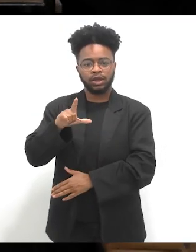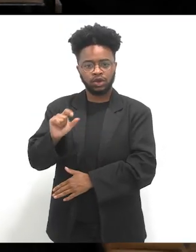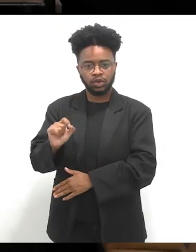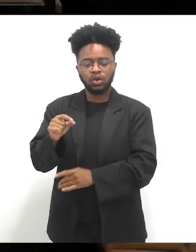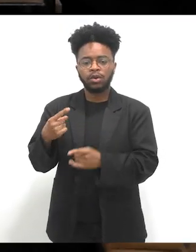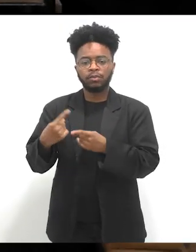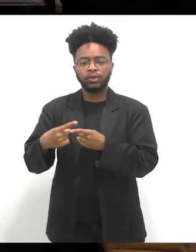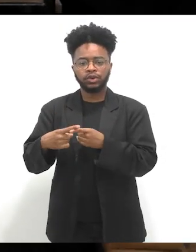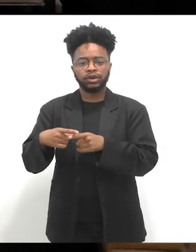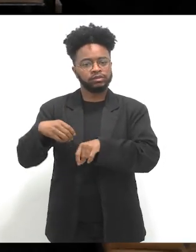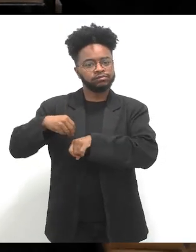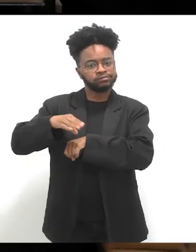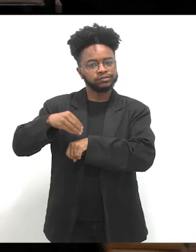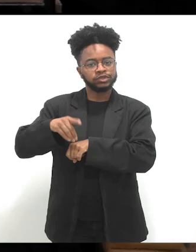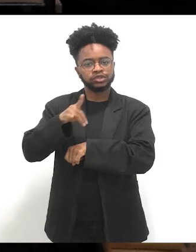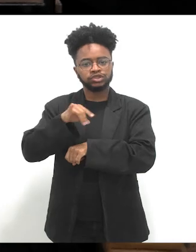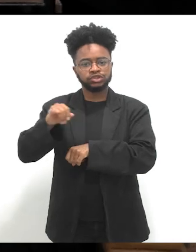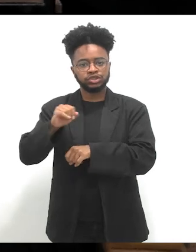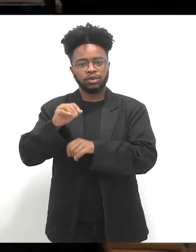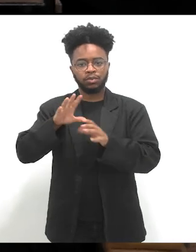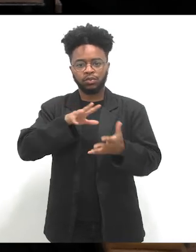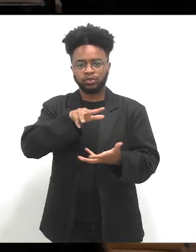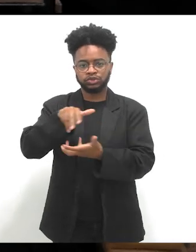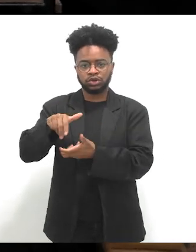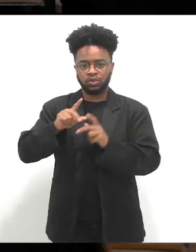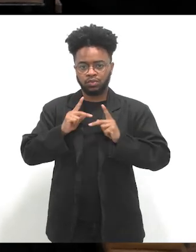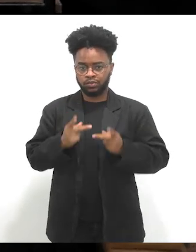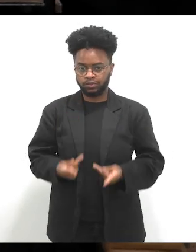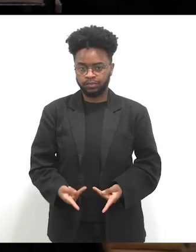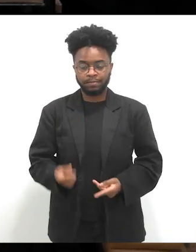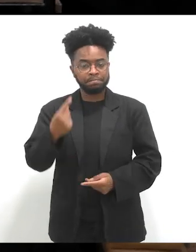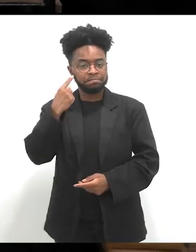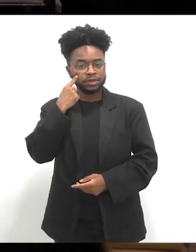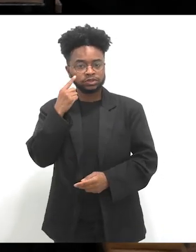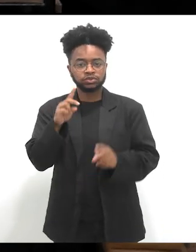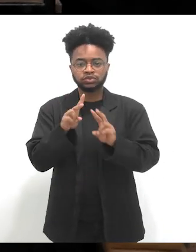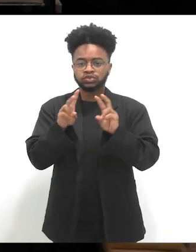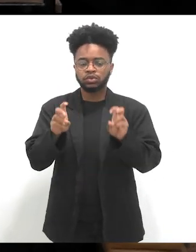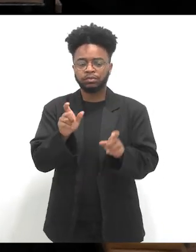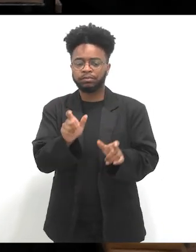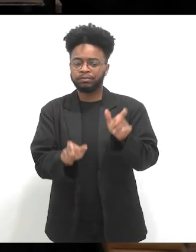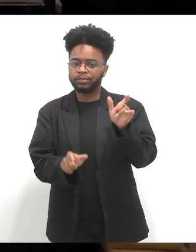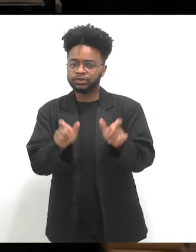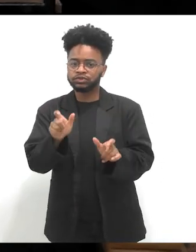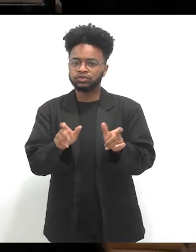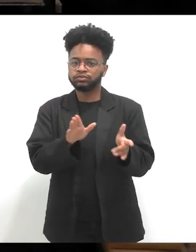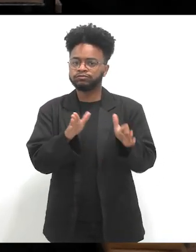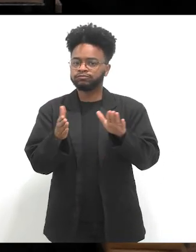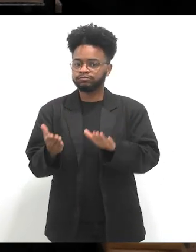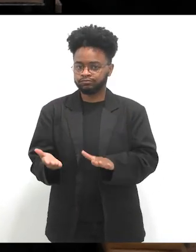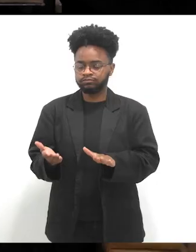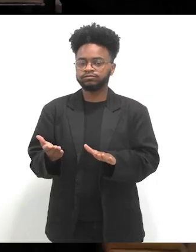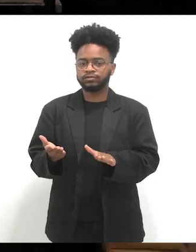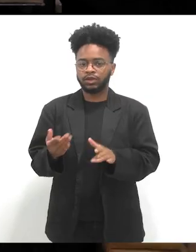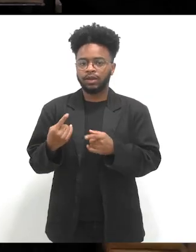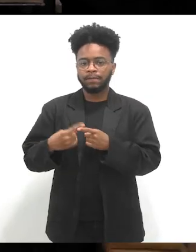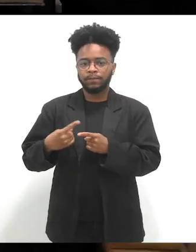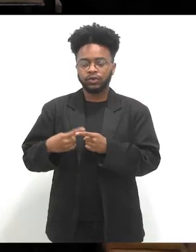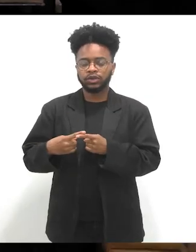instituído essa questão do Dia Mundial Humanitário, pensando justamente nessas pessoas que perderam suas